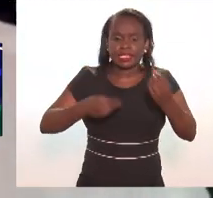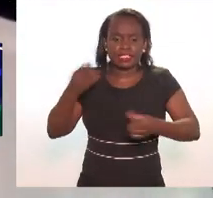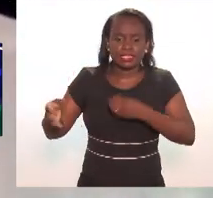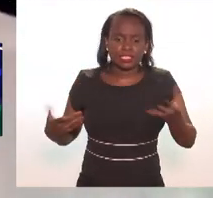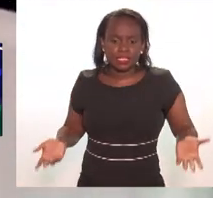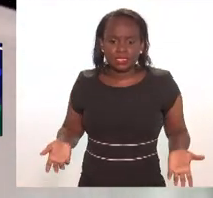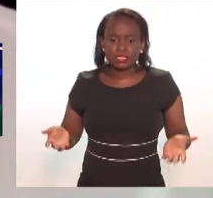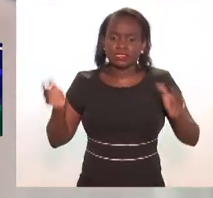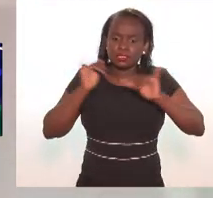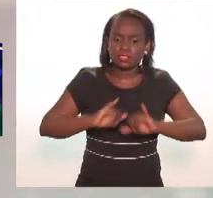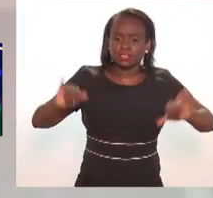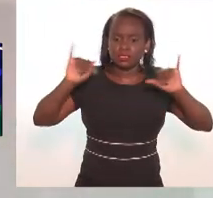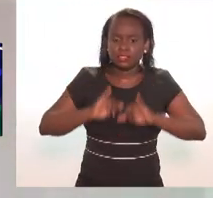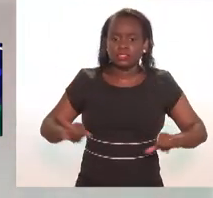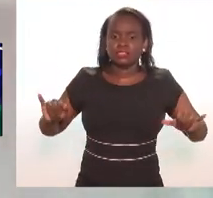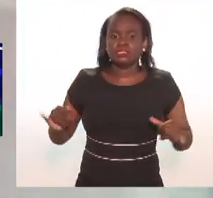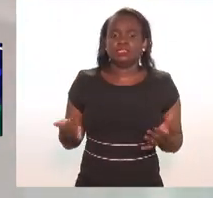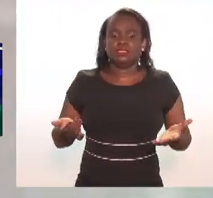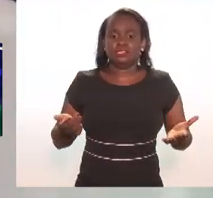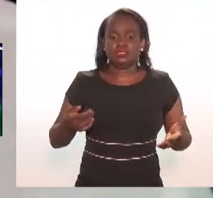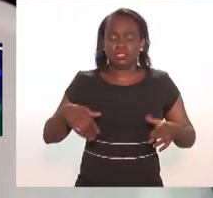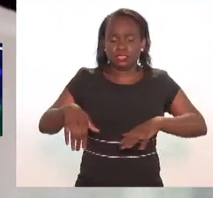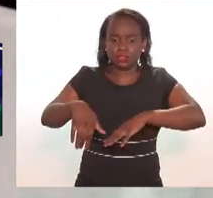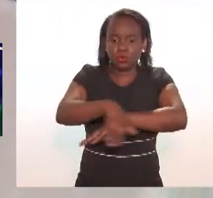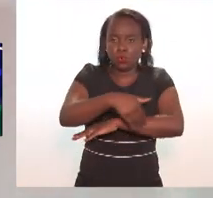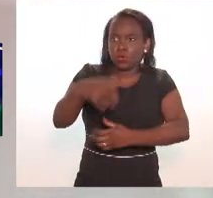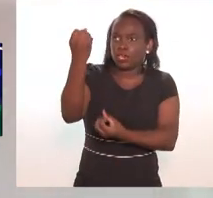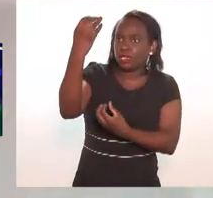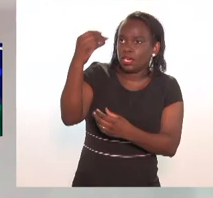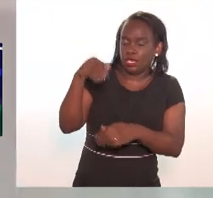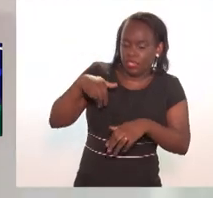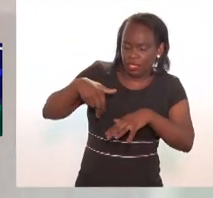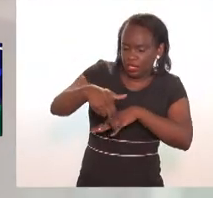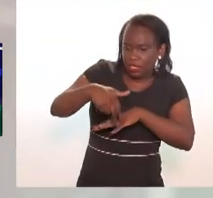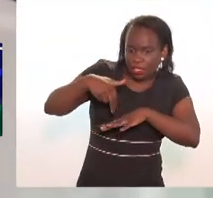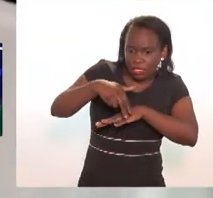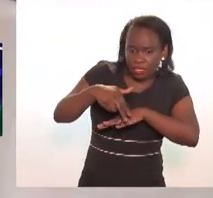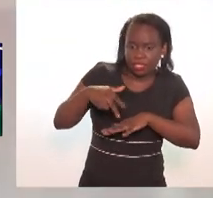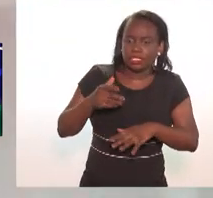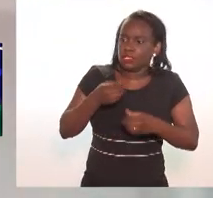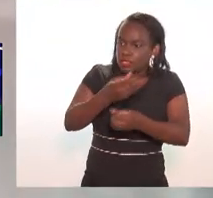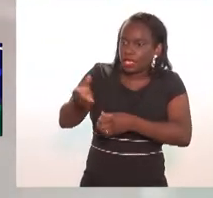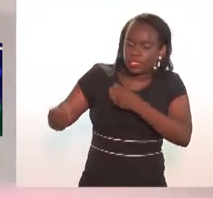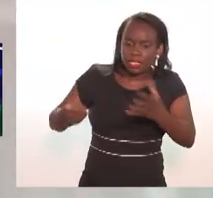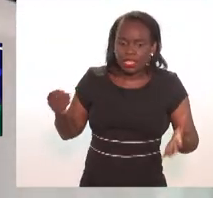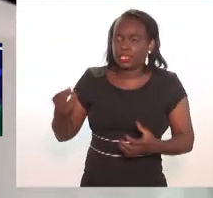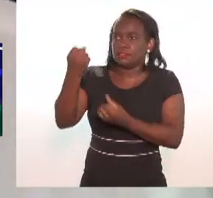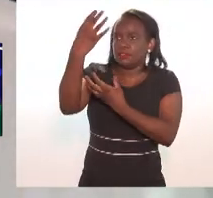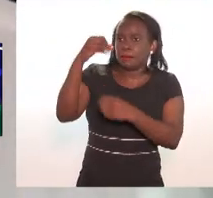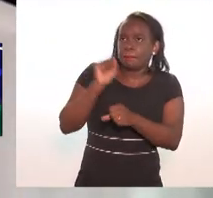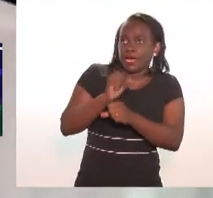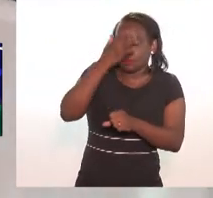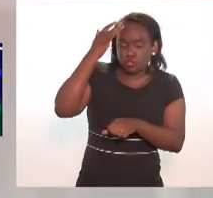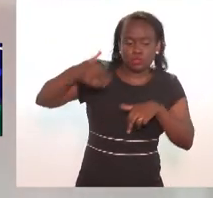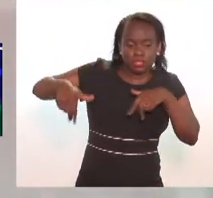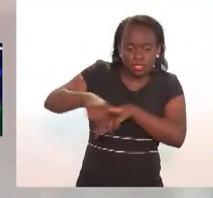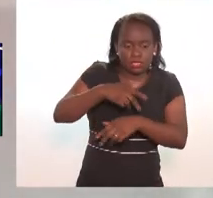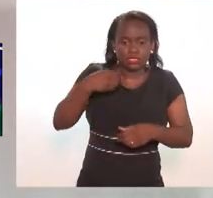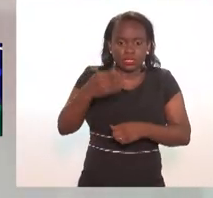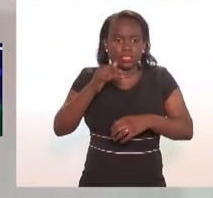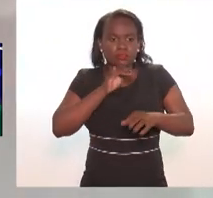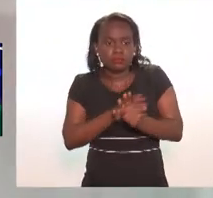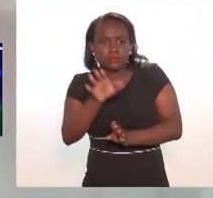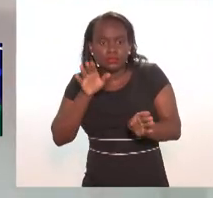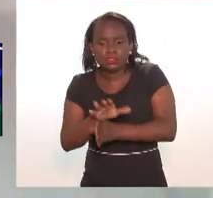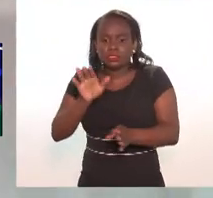fazendo campanhas nas faixas de pedestre, nos sinais, nos semáforos, orientando